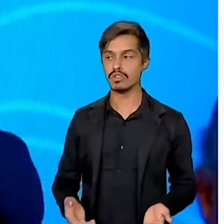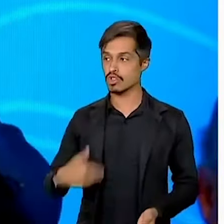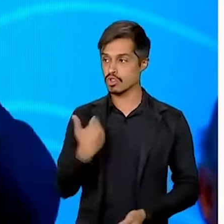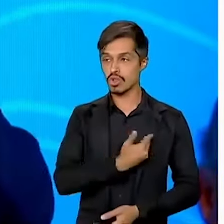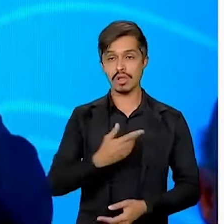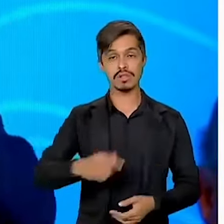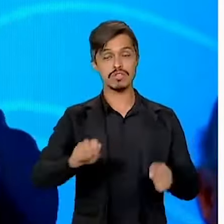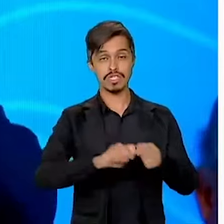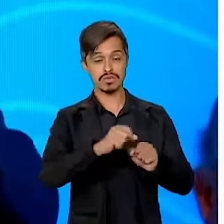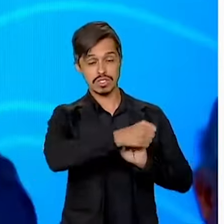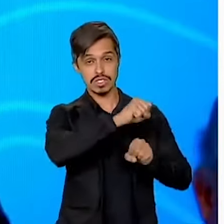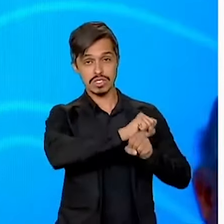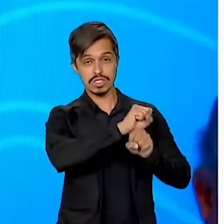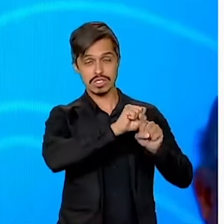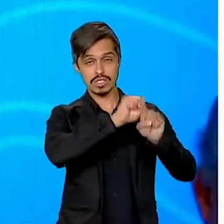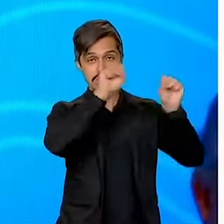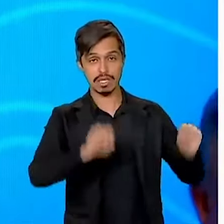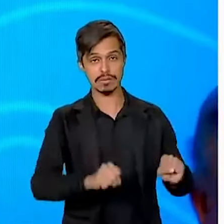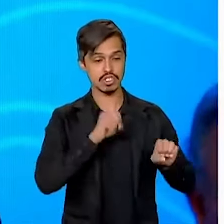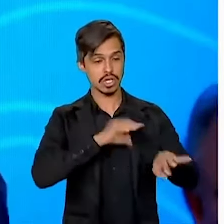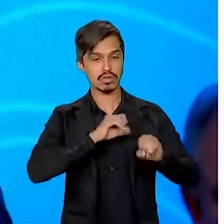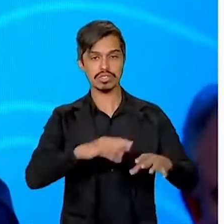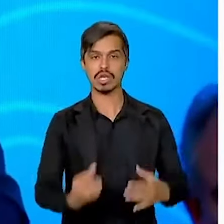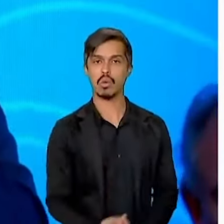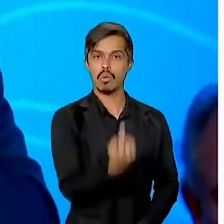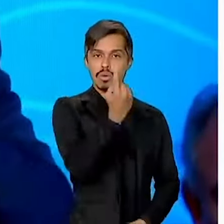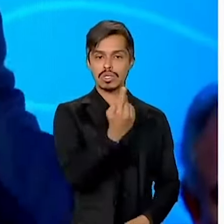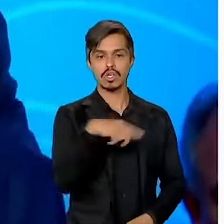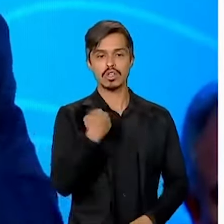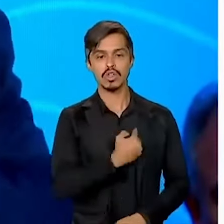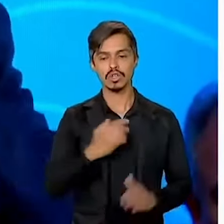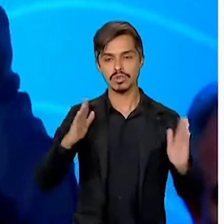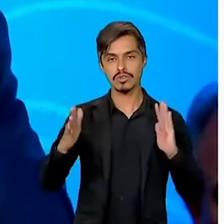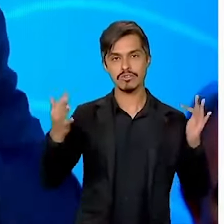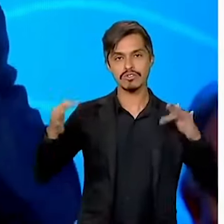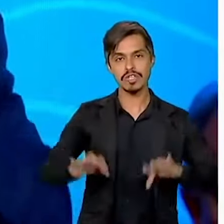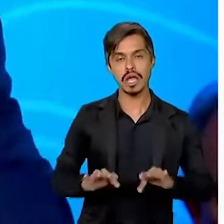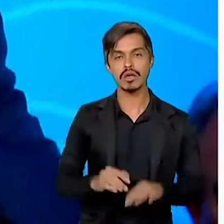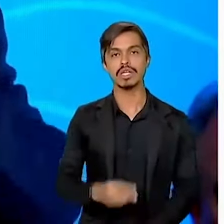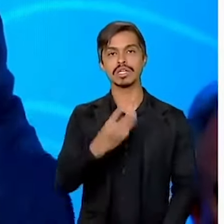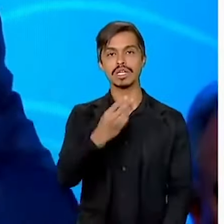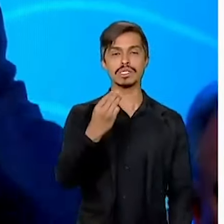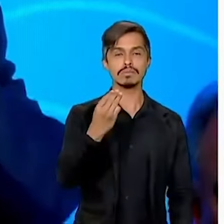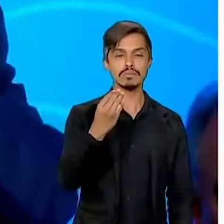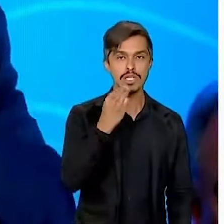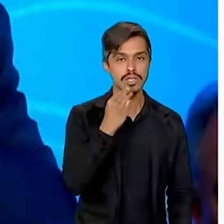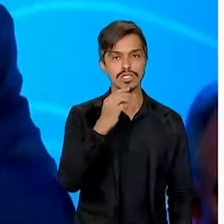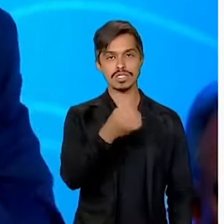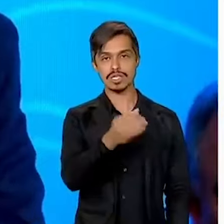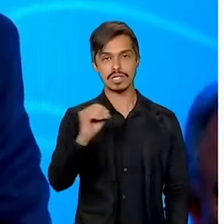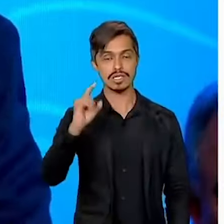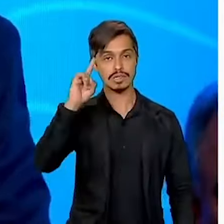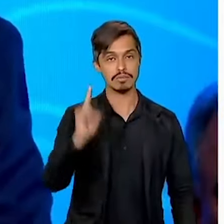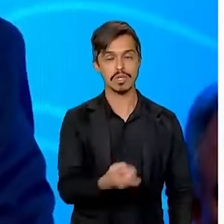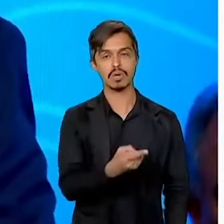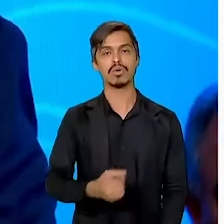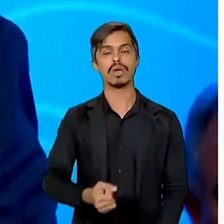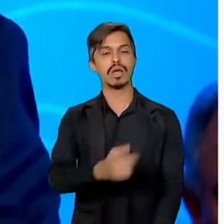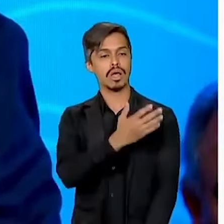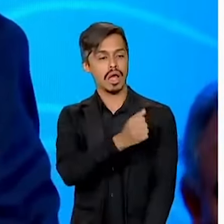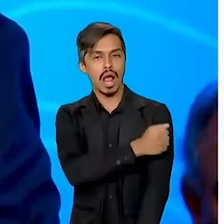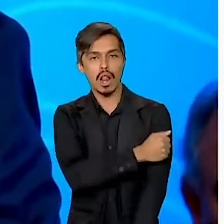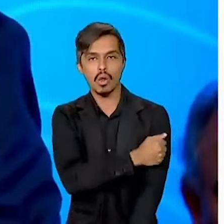fazendo um sistema de educação integrada. Nós vamos terminar o mandato com 3 milhões e 600 mil, sabe, crianças